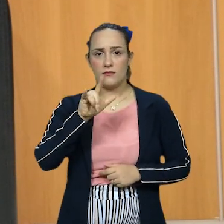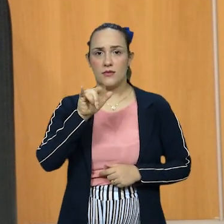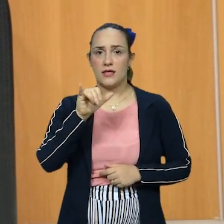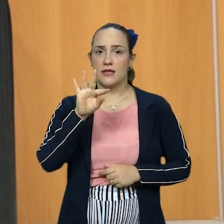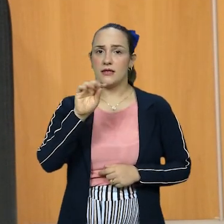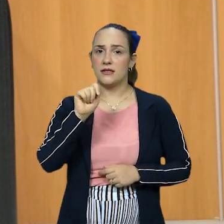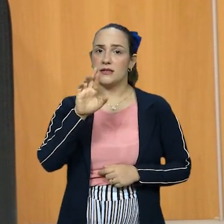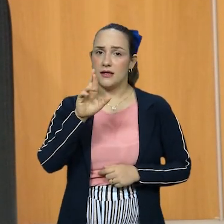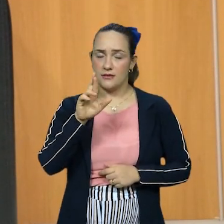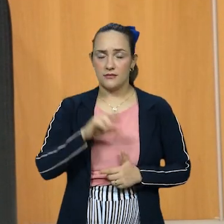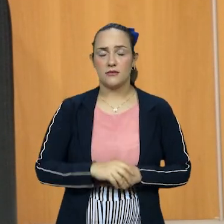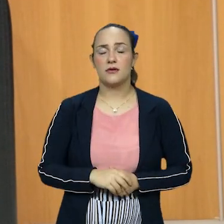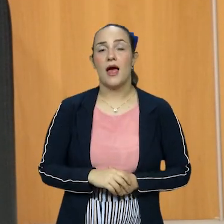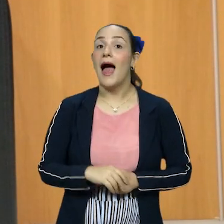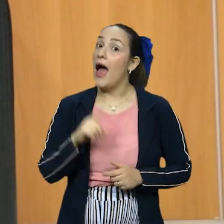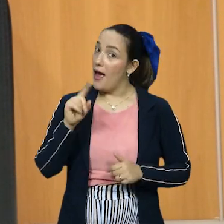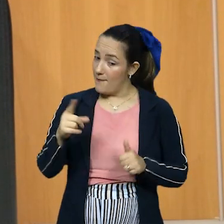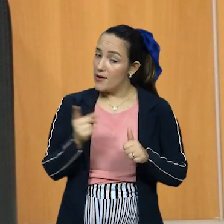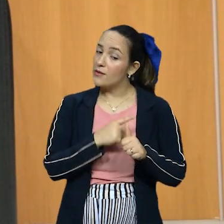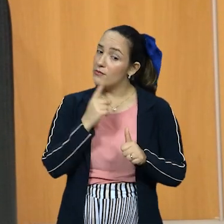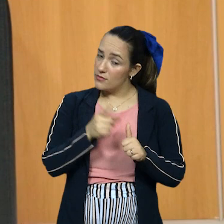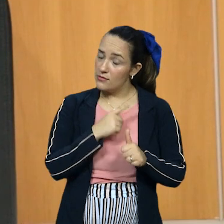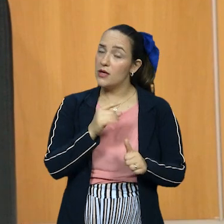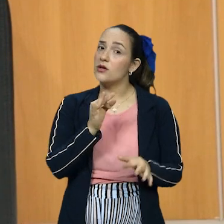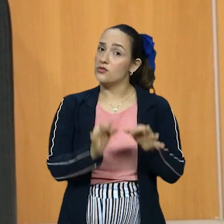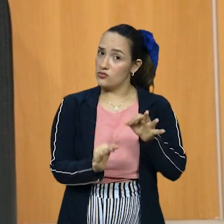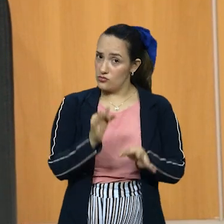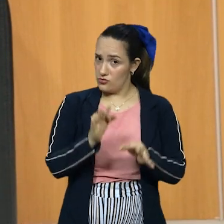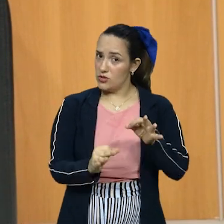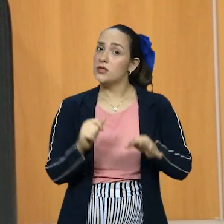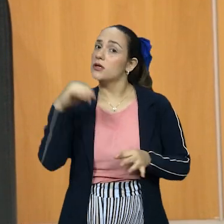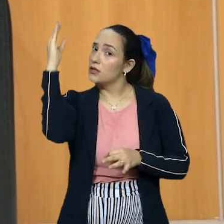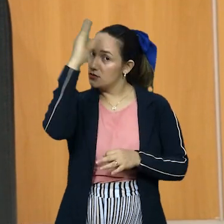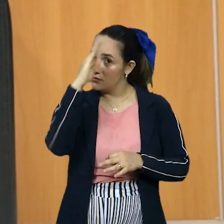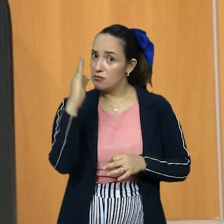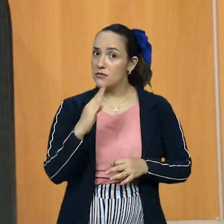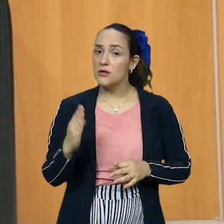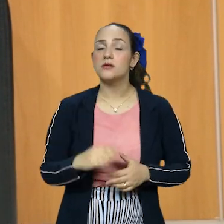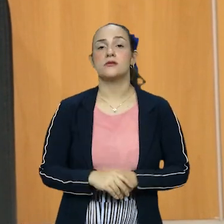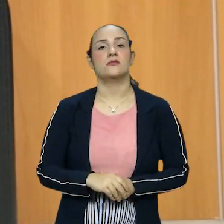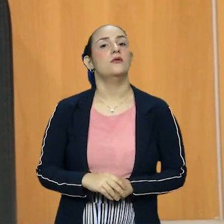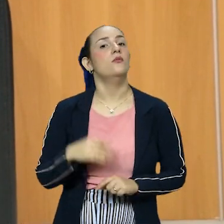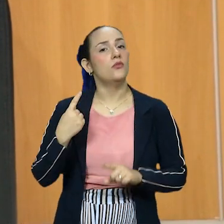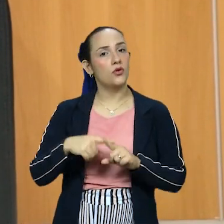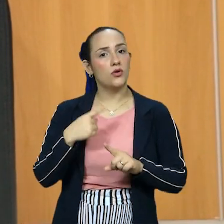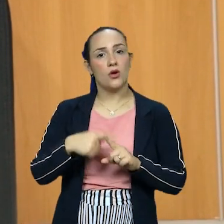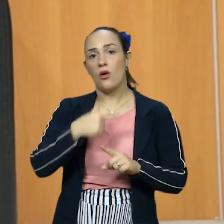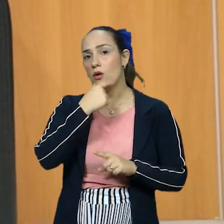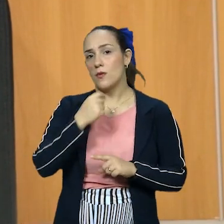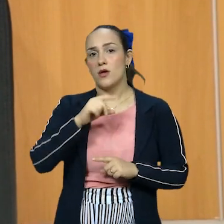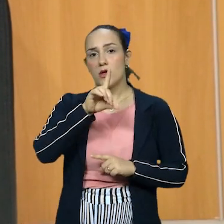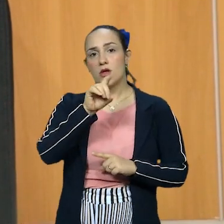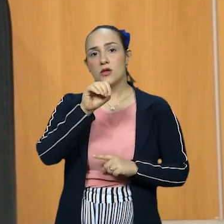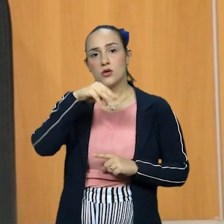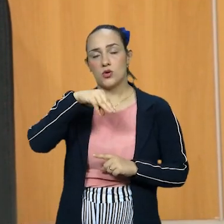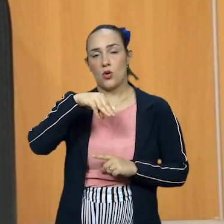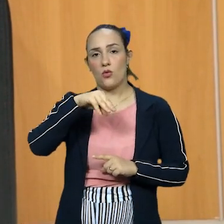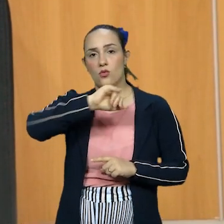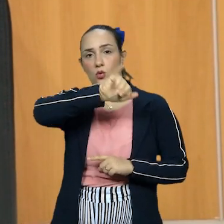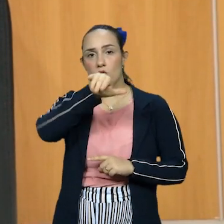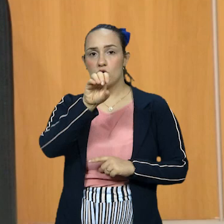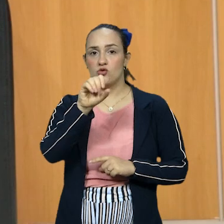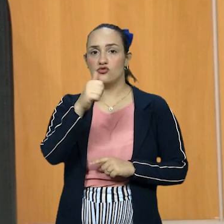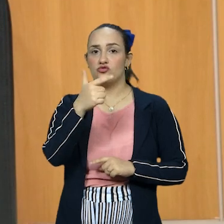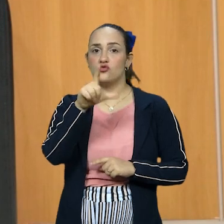justiça a ingressar no Brasil. Quando Dom João veio de Portugal com as suas tropas, ele criou a Justiça